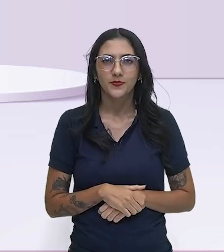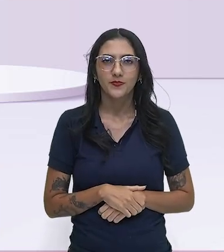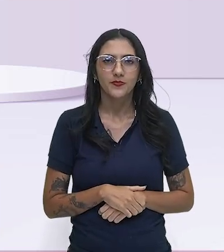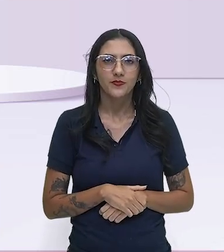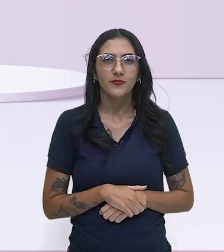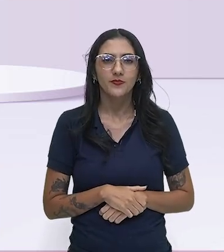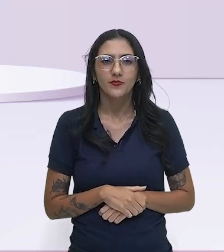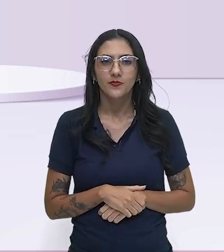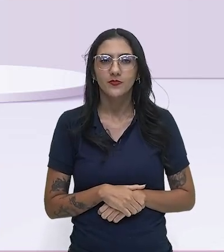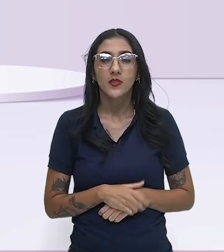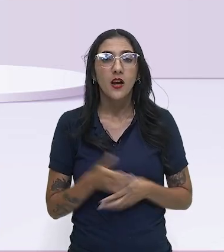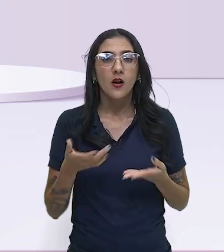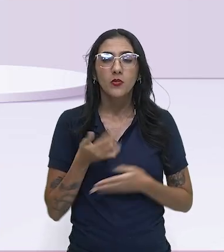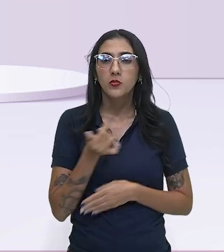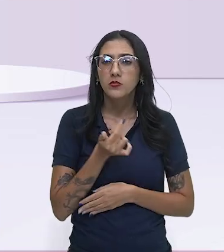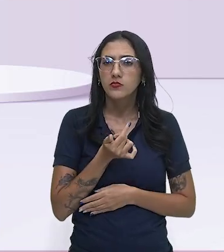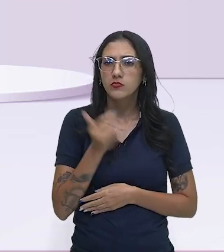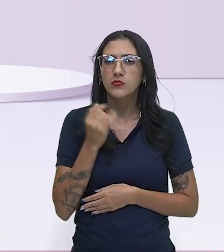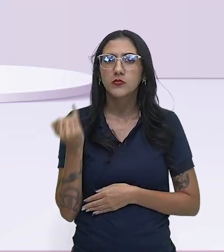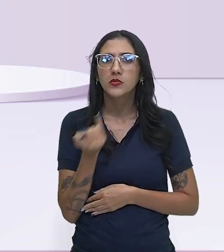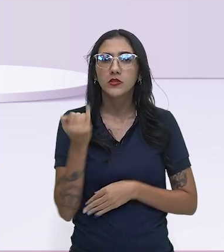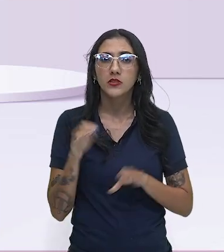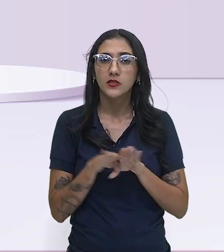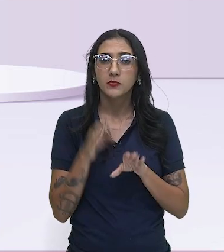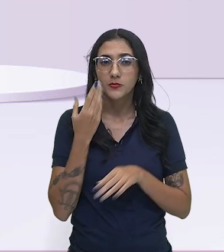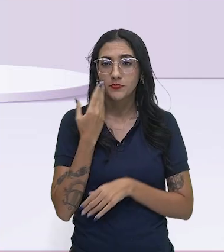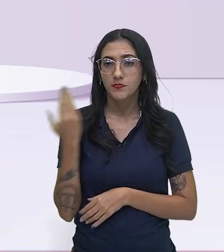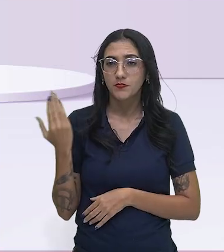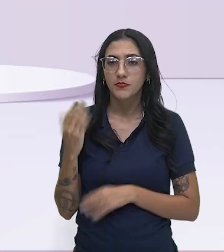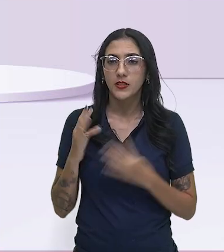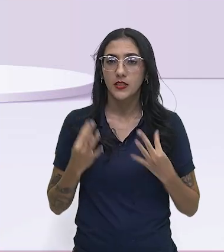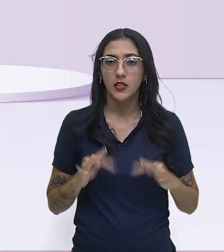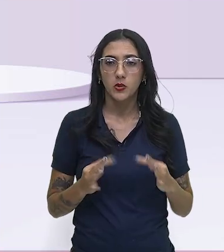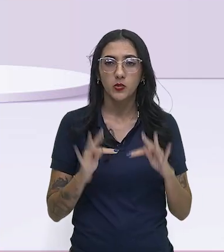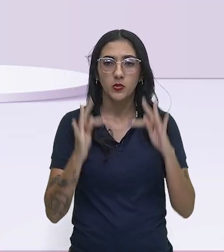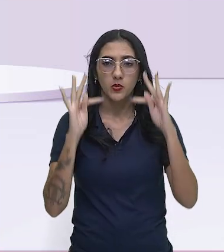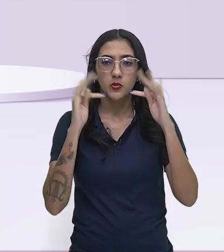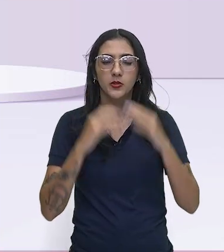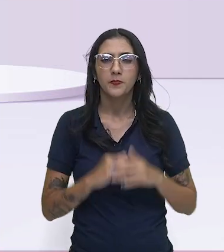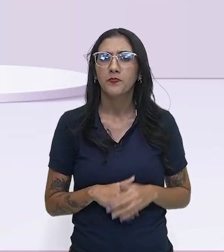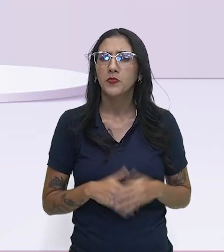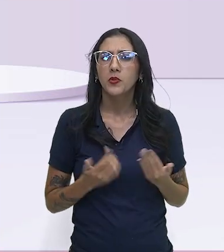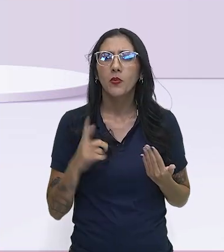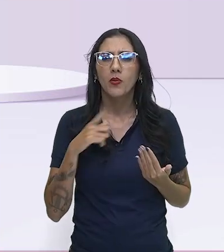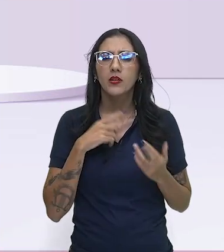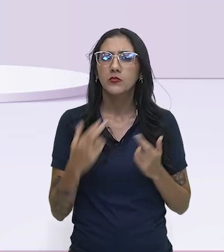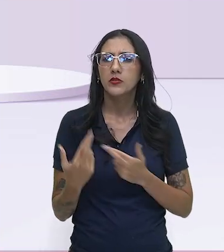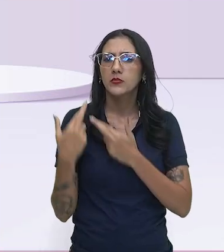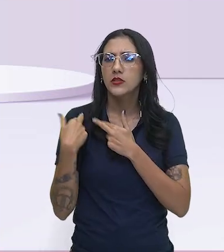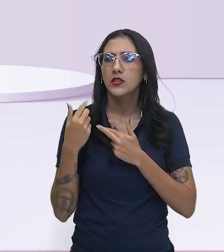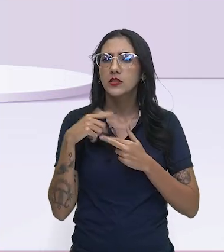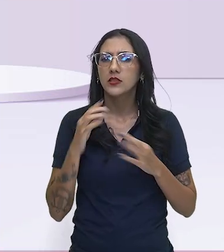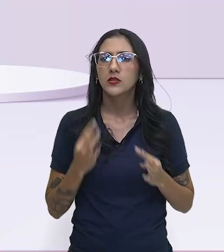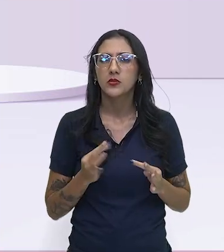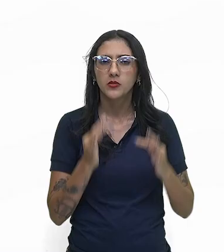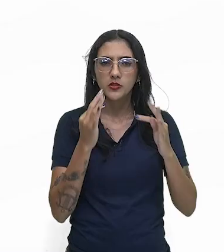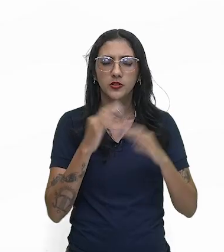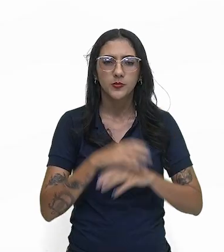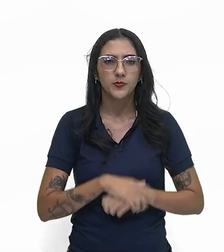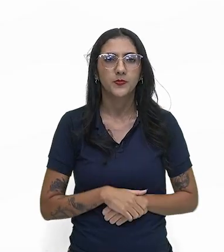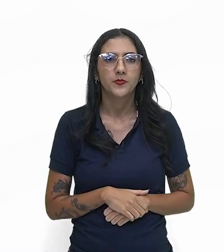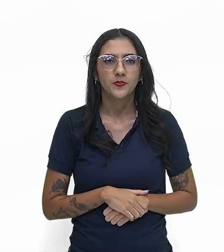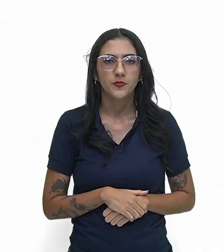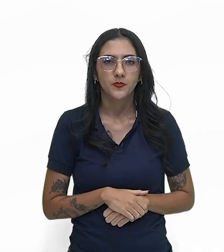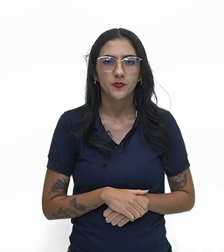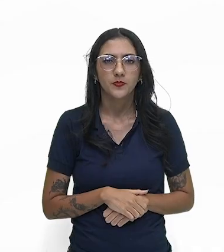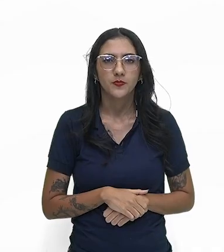nós vamos falar agora, dentro da filosofia da ciência, é a questão da tecnologia. Qual é o papel da tecnologia? Vamos ver. A tecnologia,